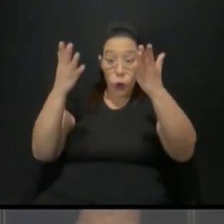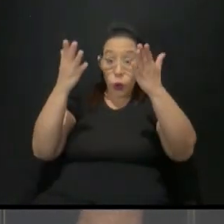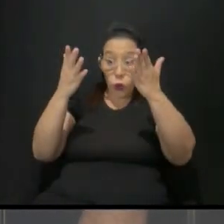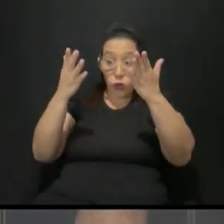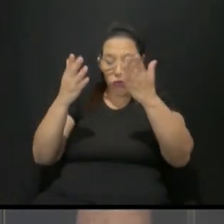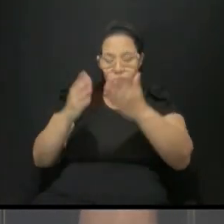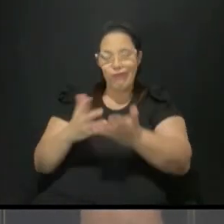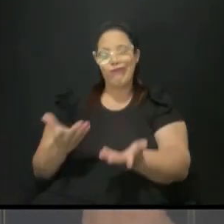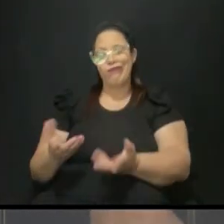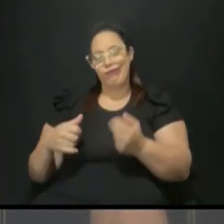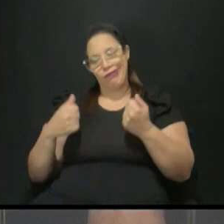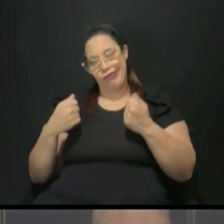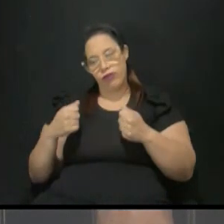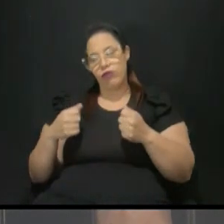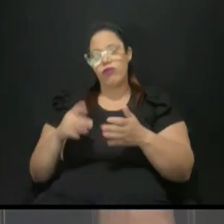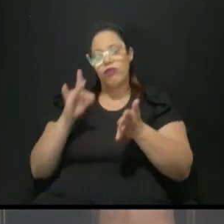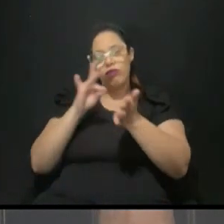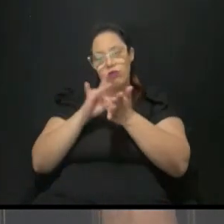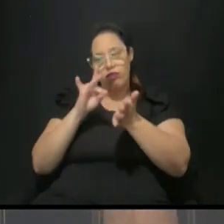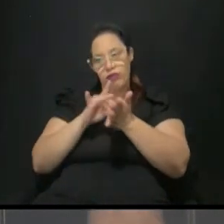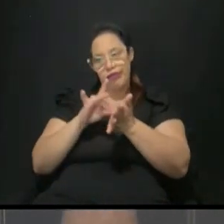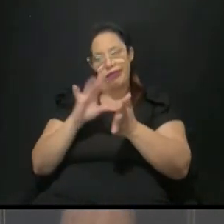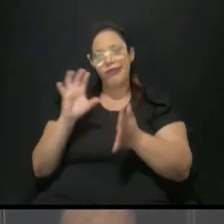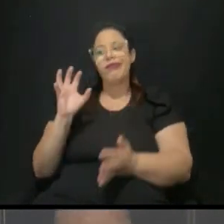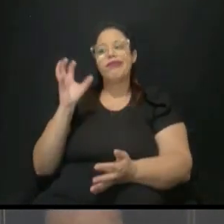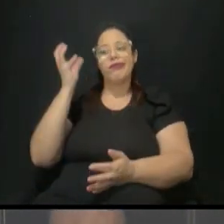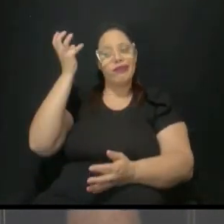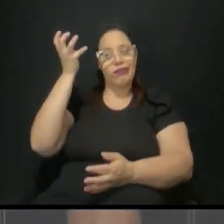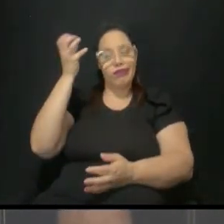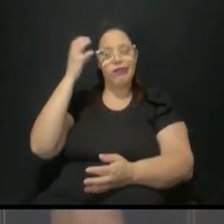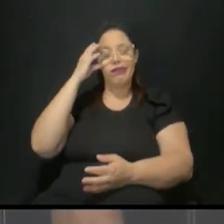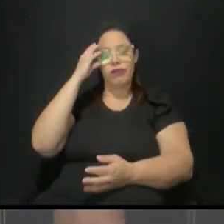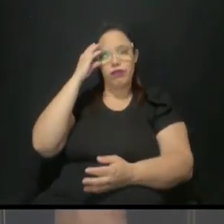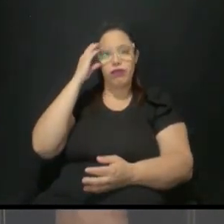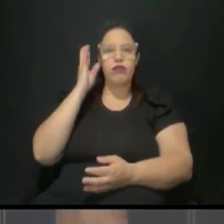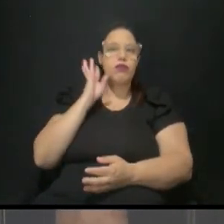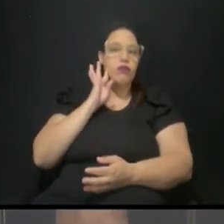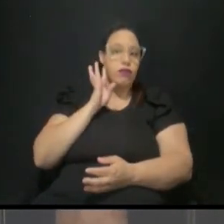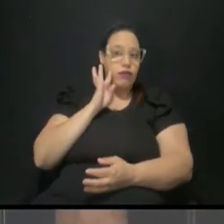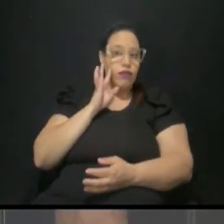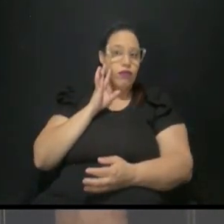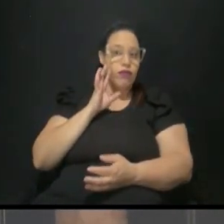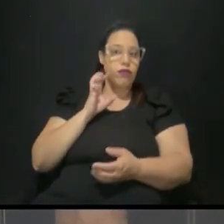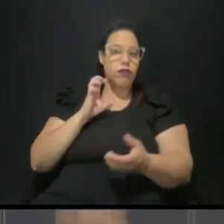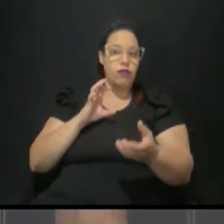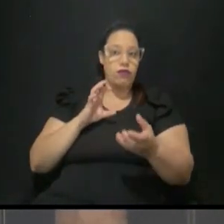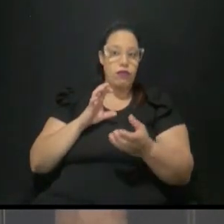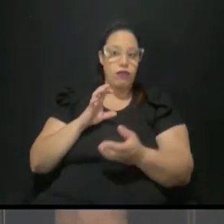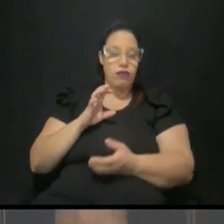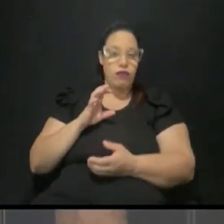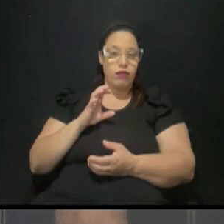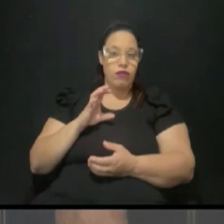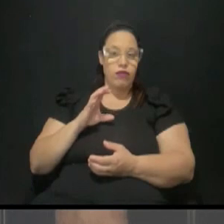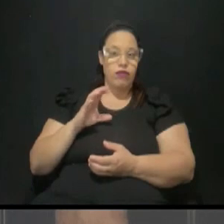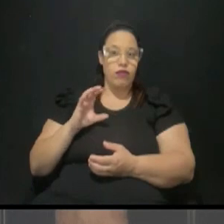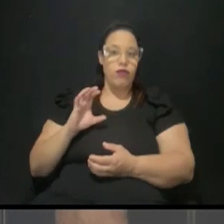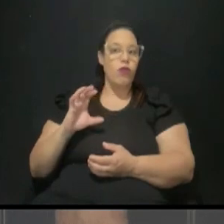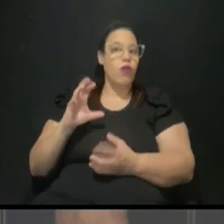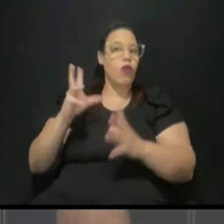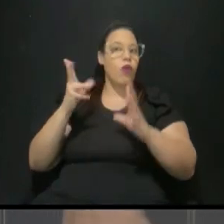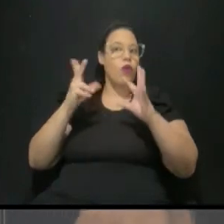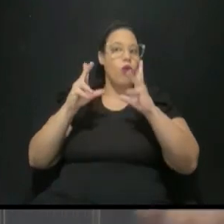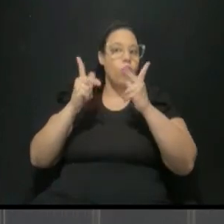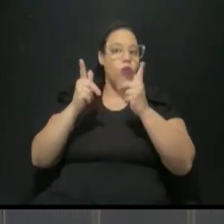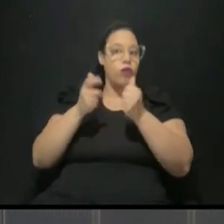isso acontecer. Né? E acho interessante essa questão do quanto nós temos e o quanto o